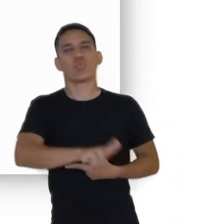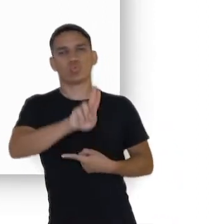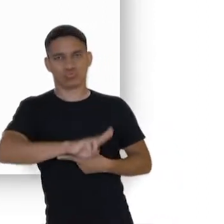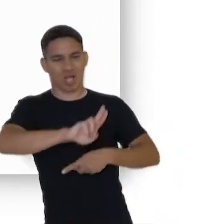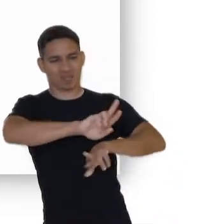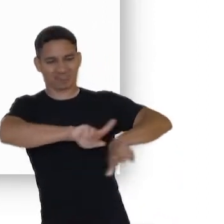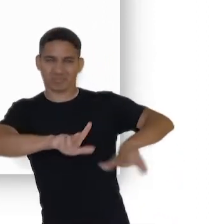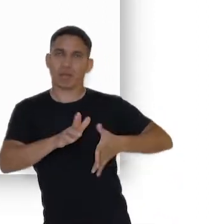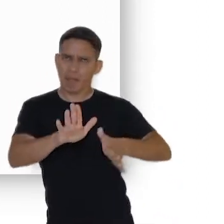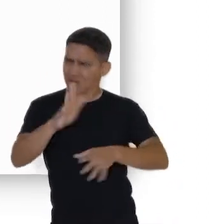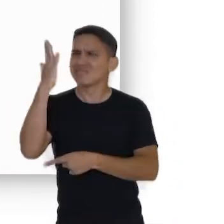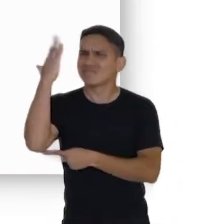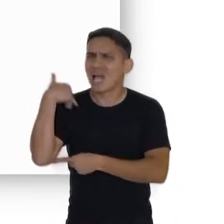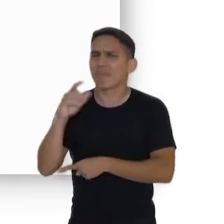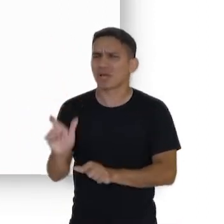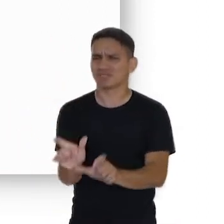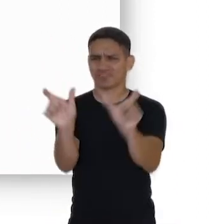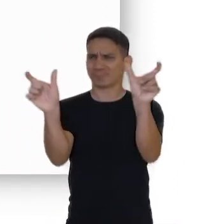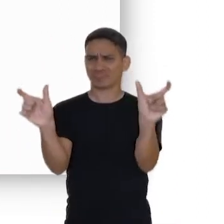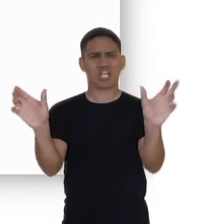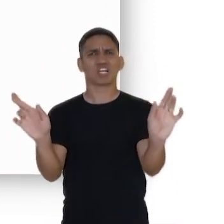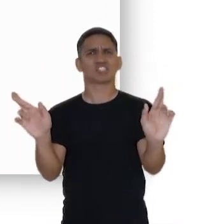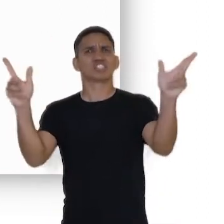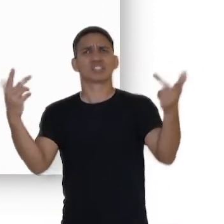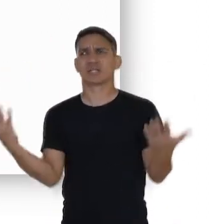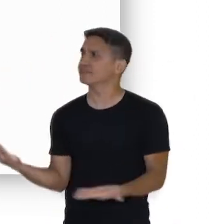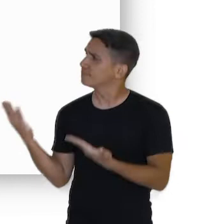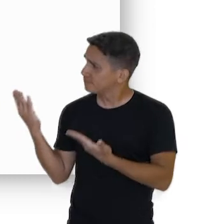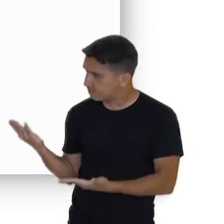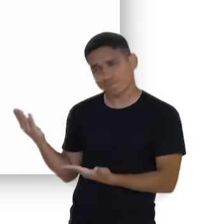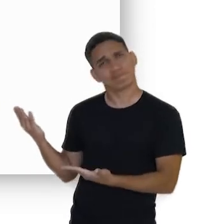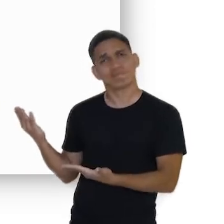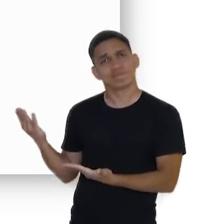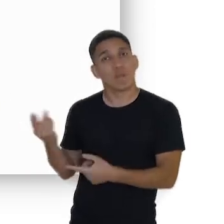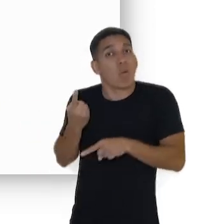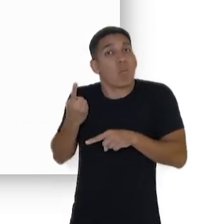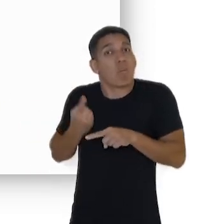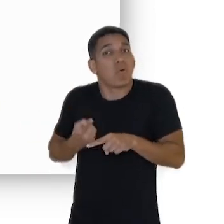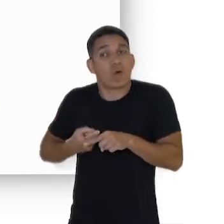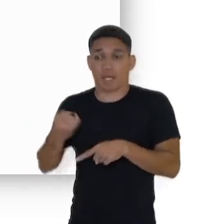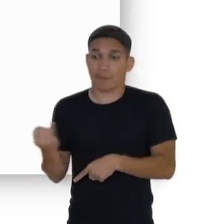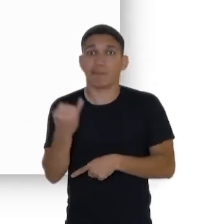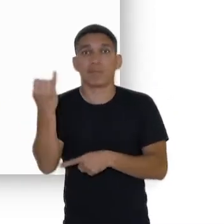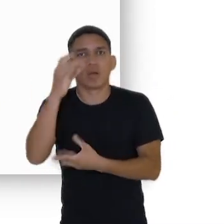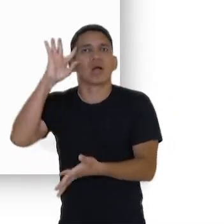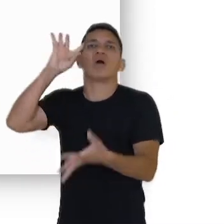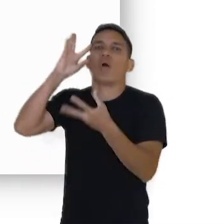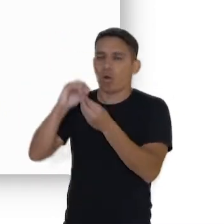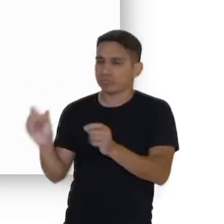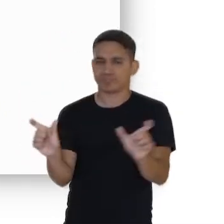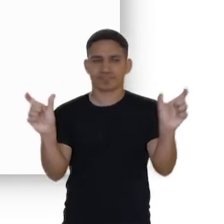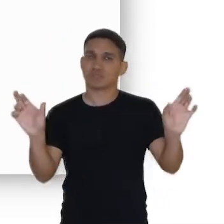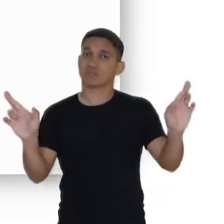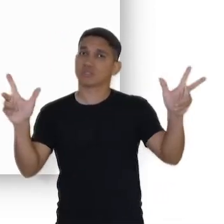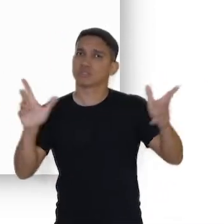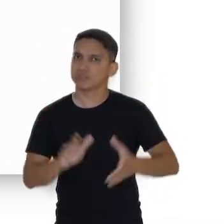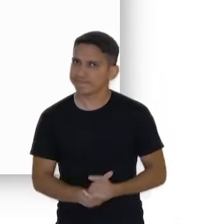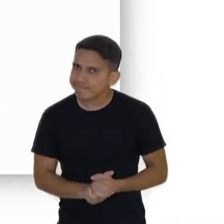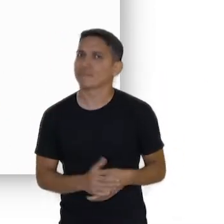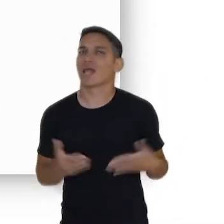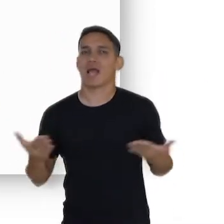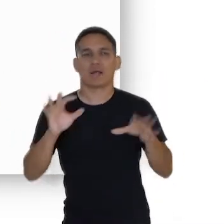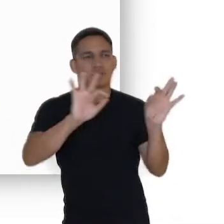na prática, qual a diferença entre consumo e consumismo e por que é importante compreender essa